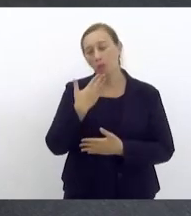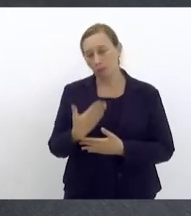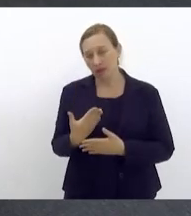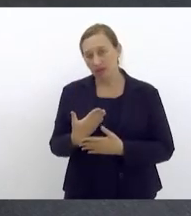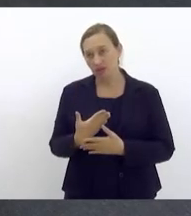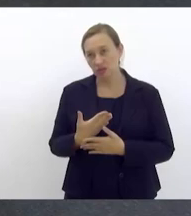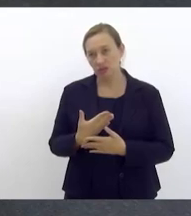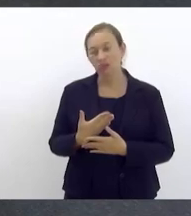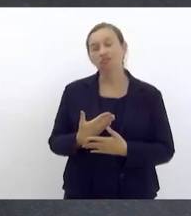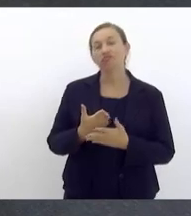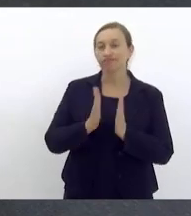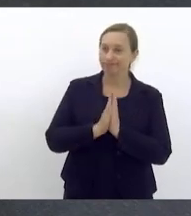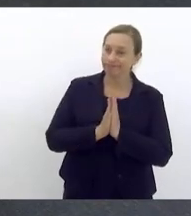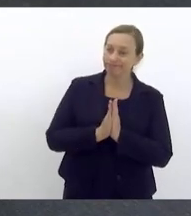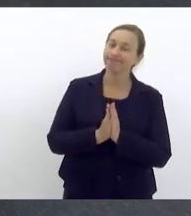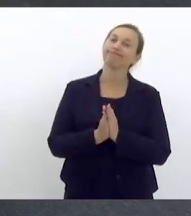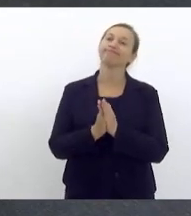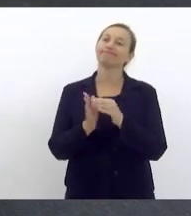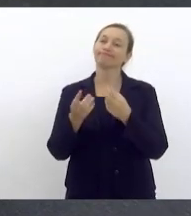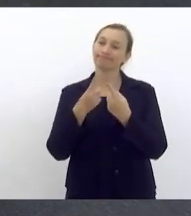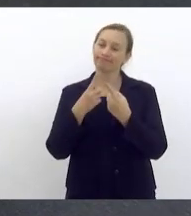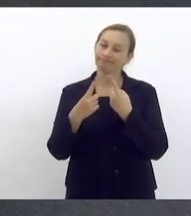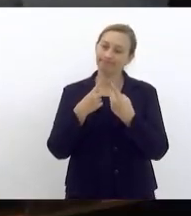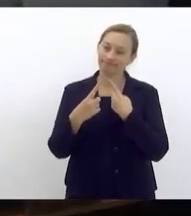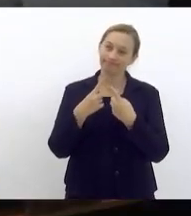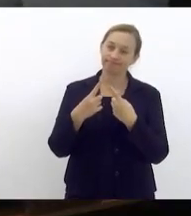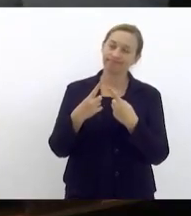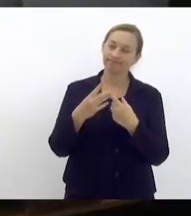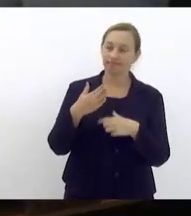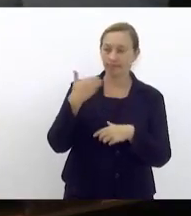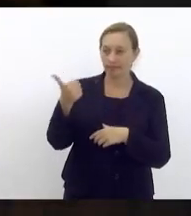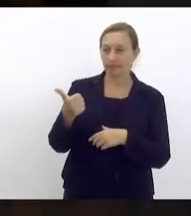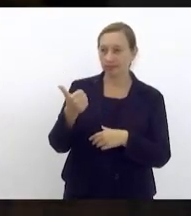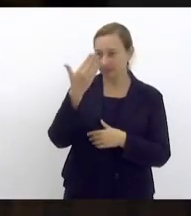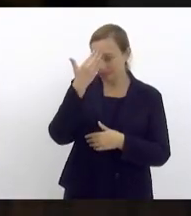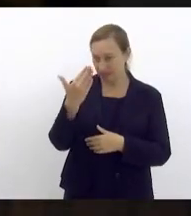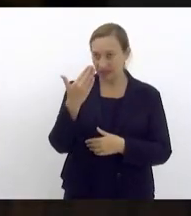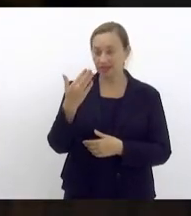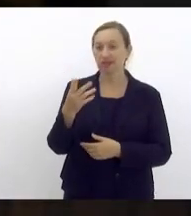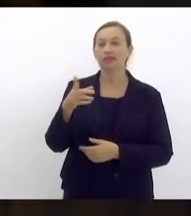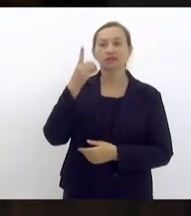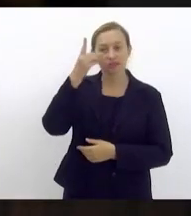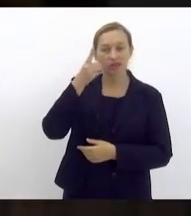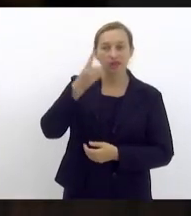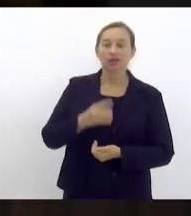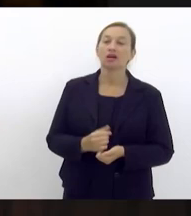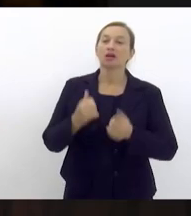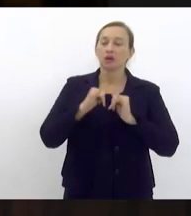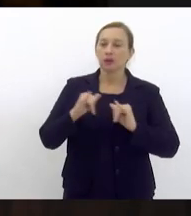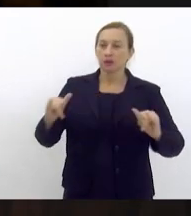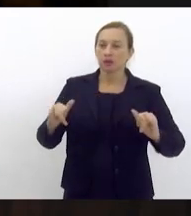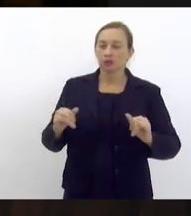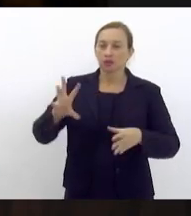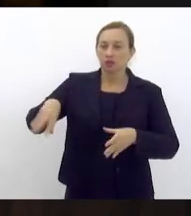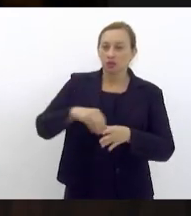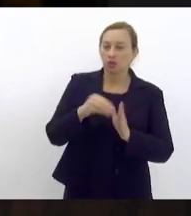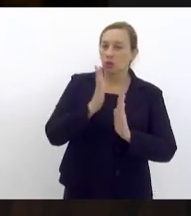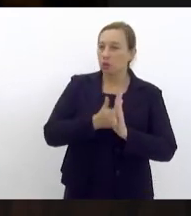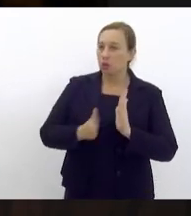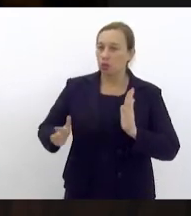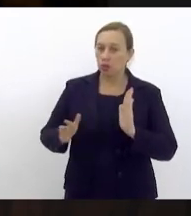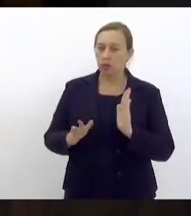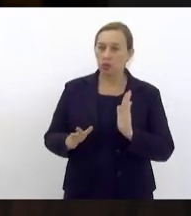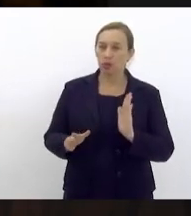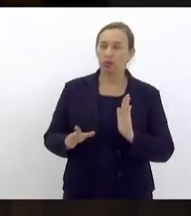veementemente que a gente possa conversar politicamente sobre isso muito obrigado obrigada Deputado anuncia incluído na hora do dia